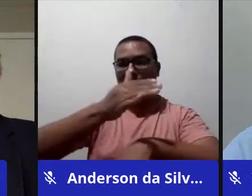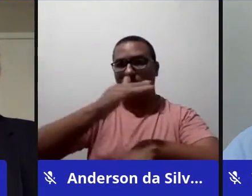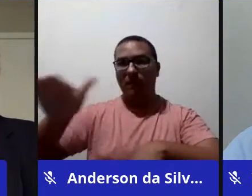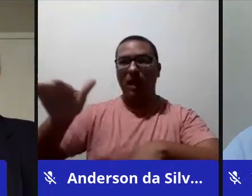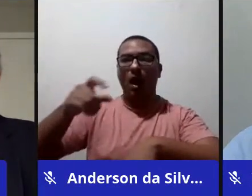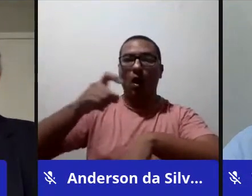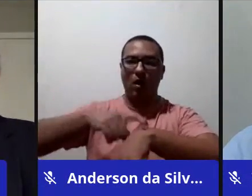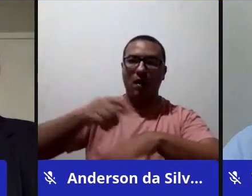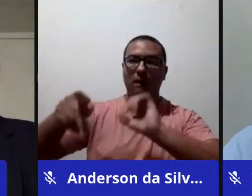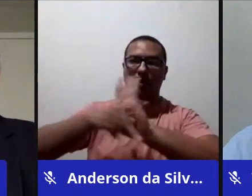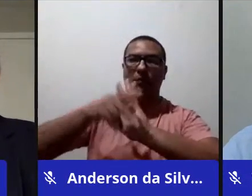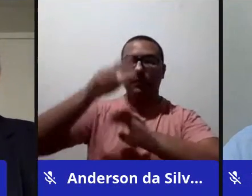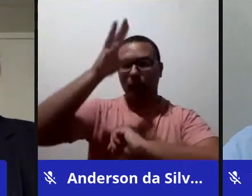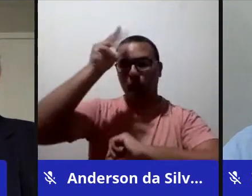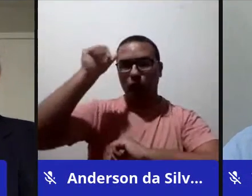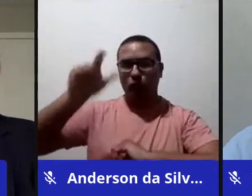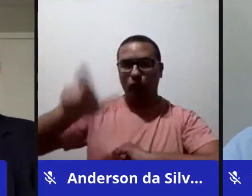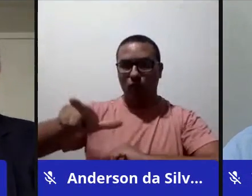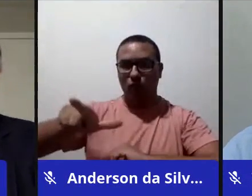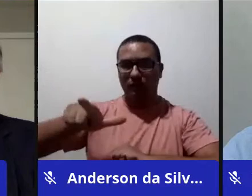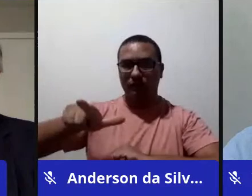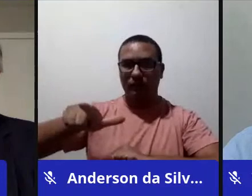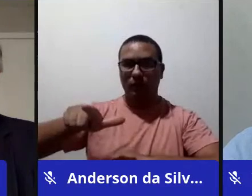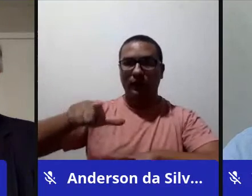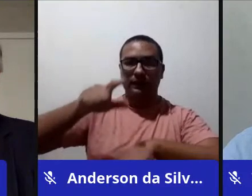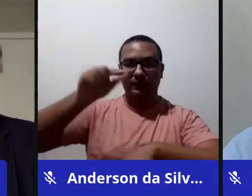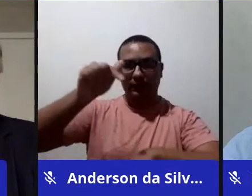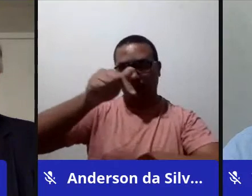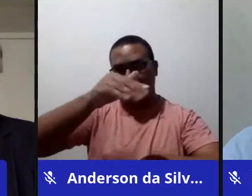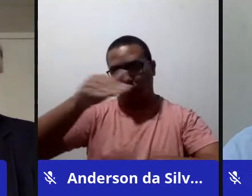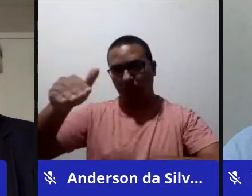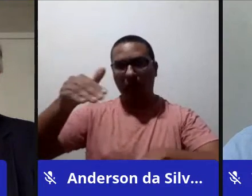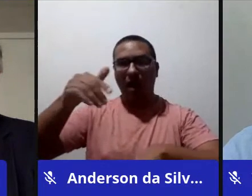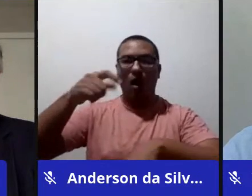Sul, e 7h30, horário de Brasília.